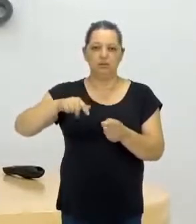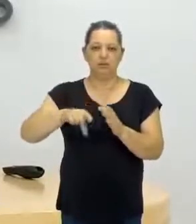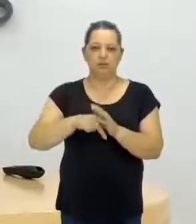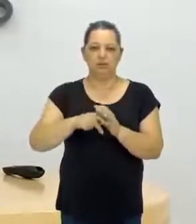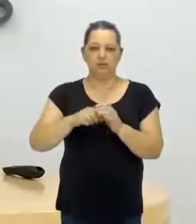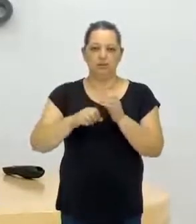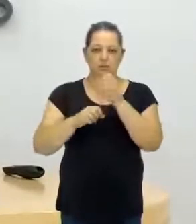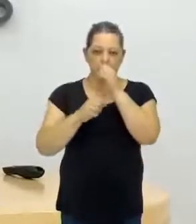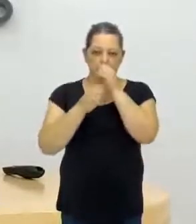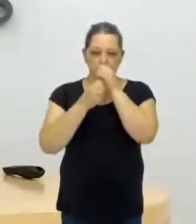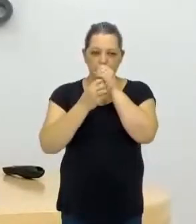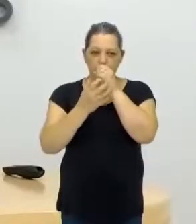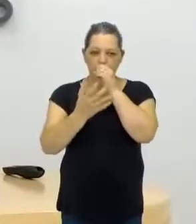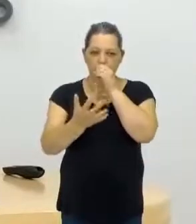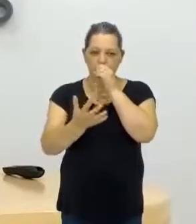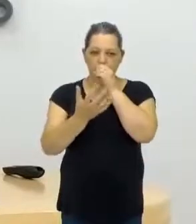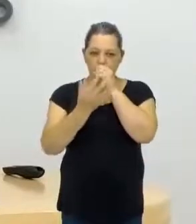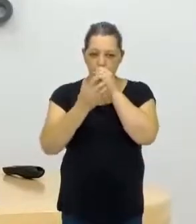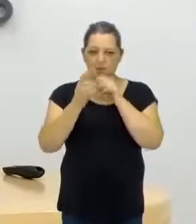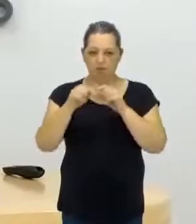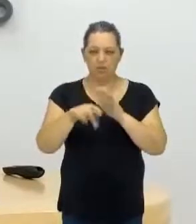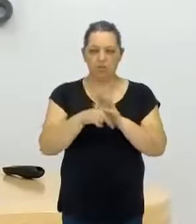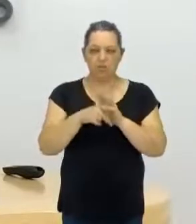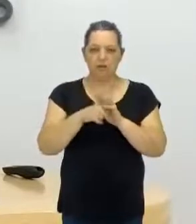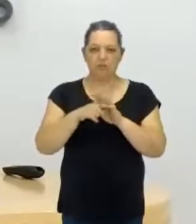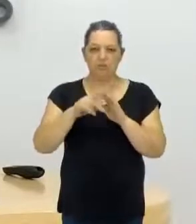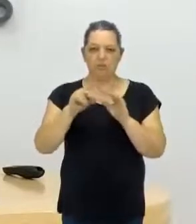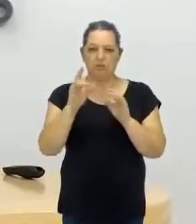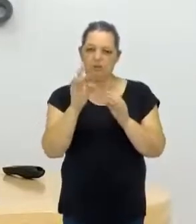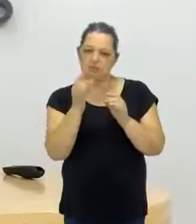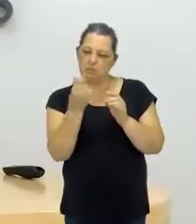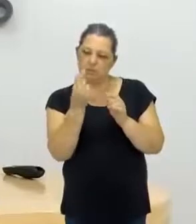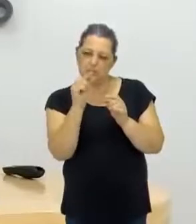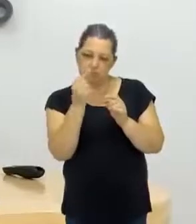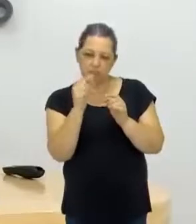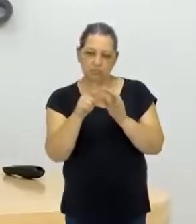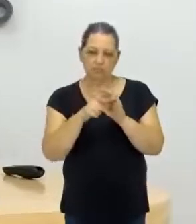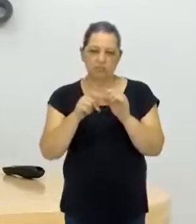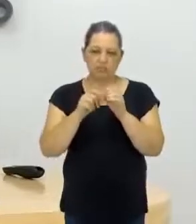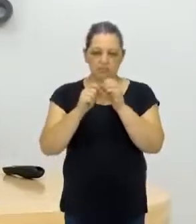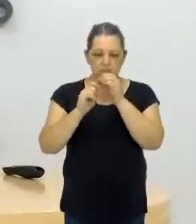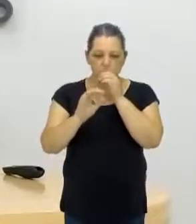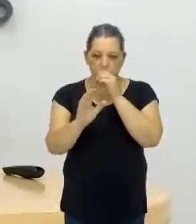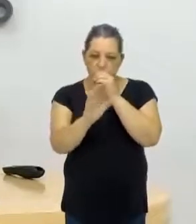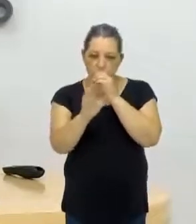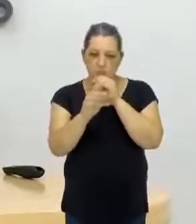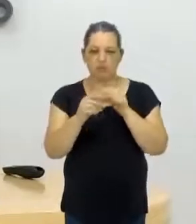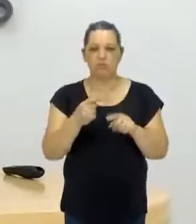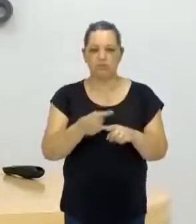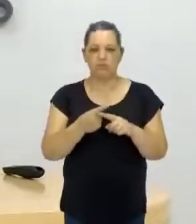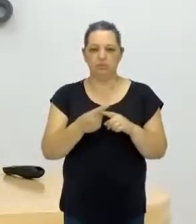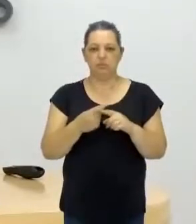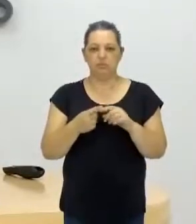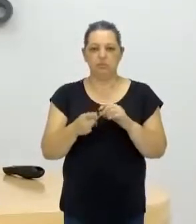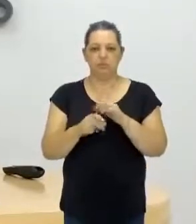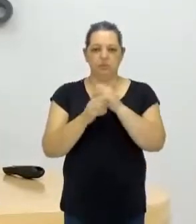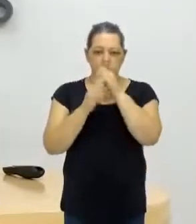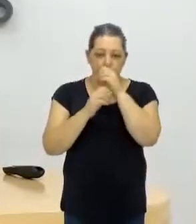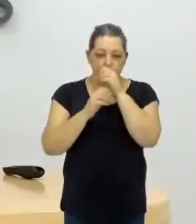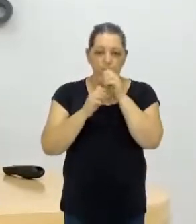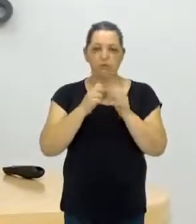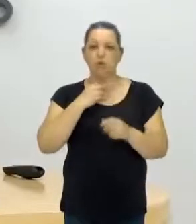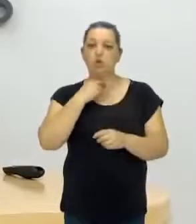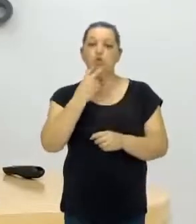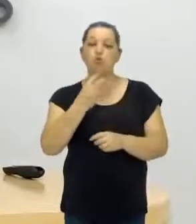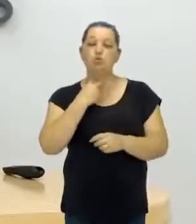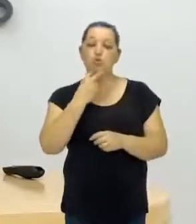de bexiga, né? Corta ela, amarra em cima, coloca ali um espelhinho, um laser ali. E aí, conforme você... Né? Você acaba gritando ali, como